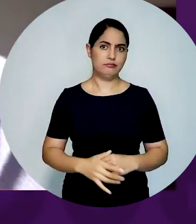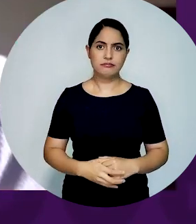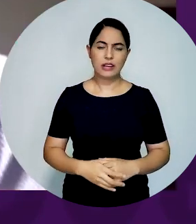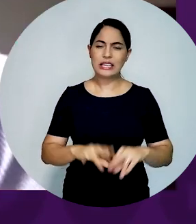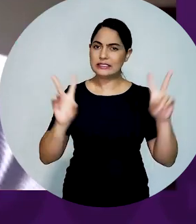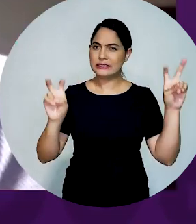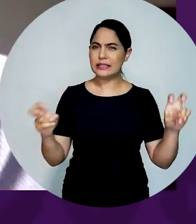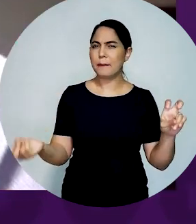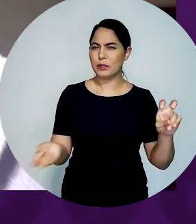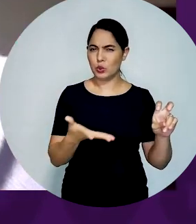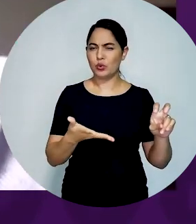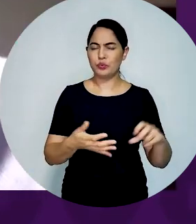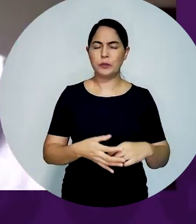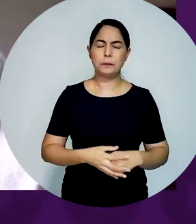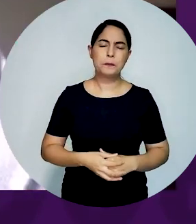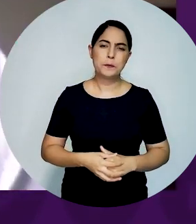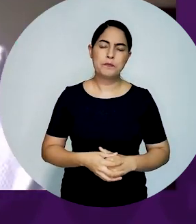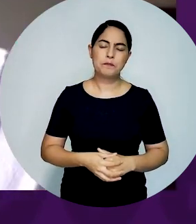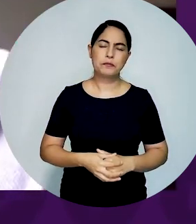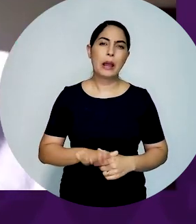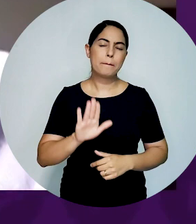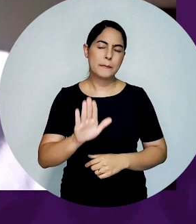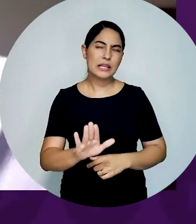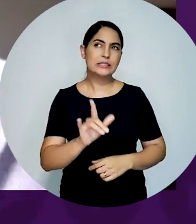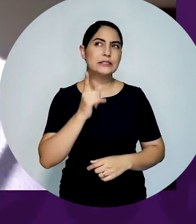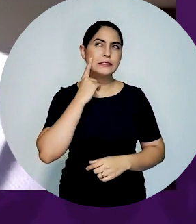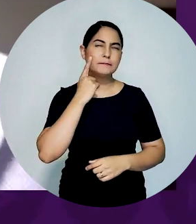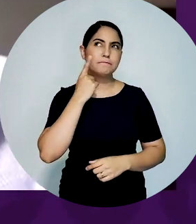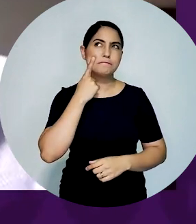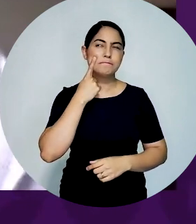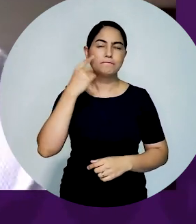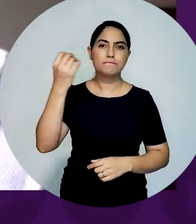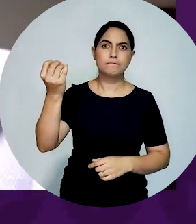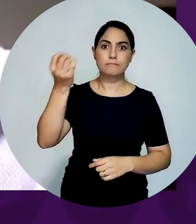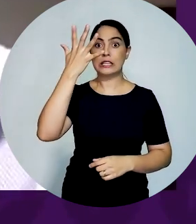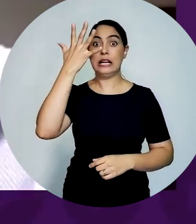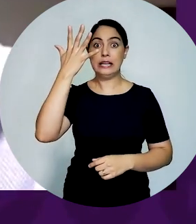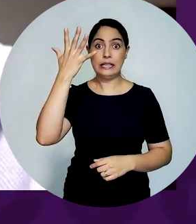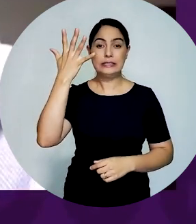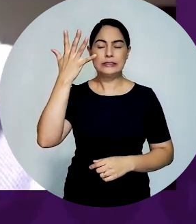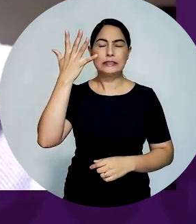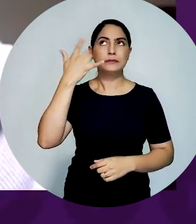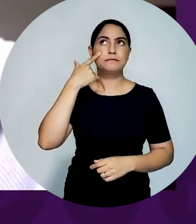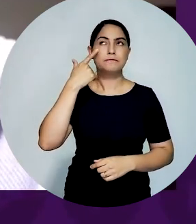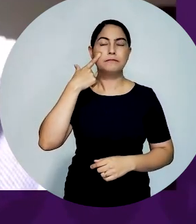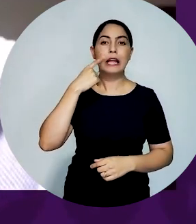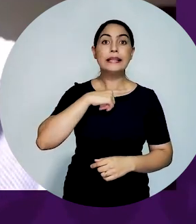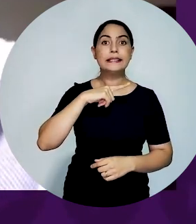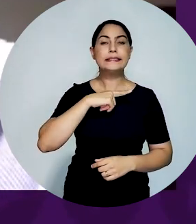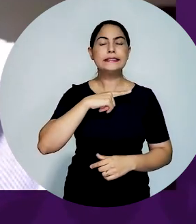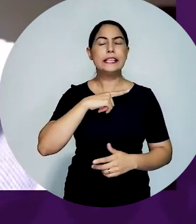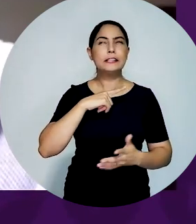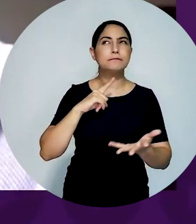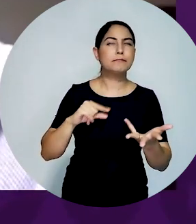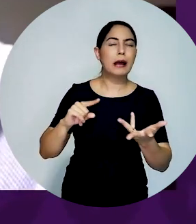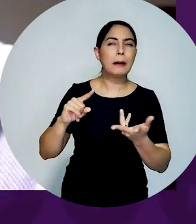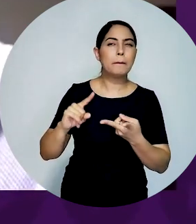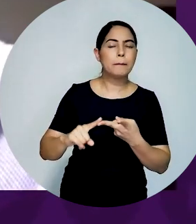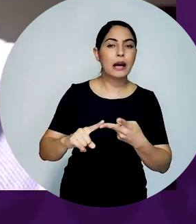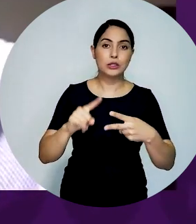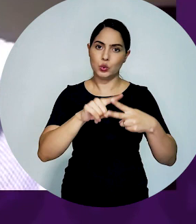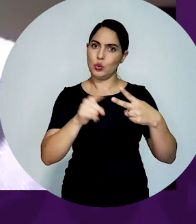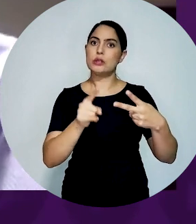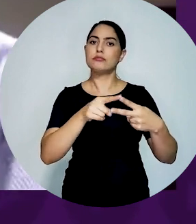potencialidades desse novo tema. Então, para quem sabe a gente trazer um pouquinho de luz para essas duas